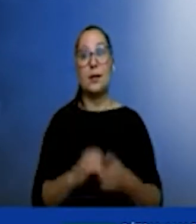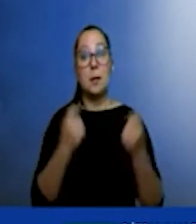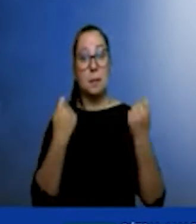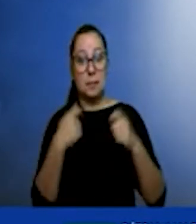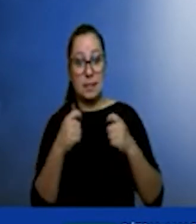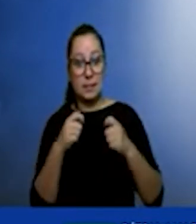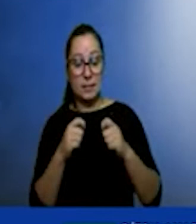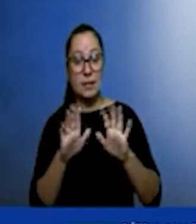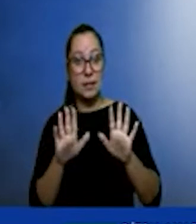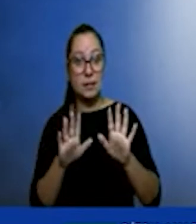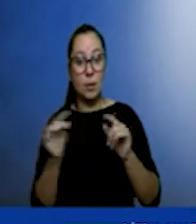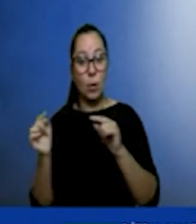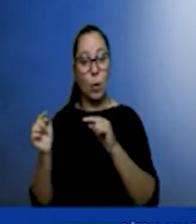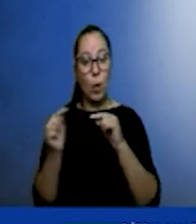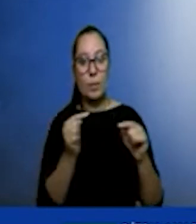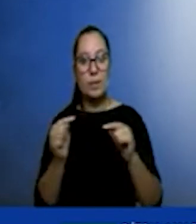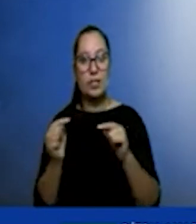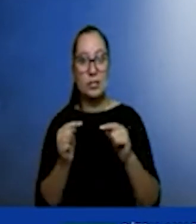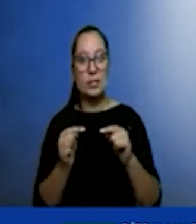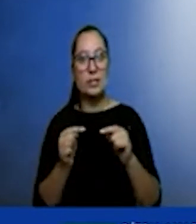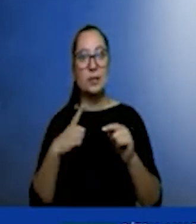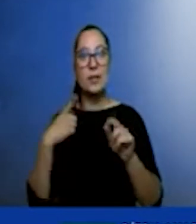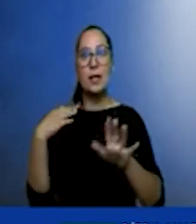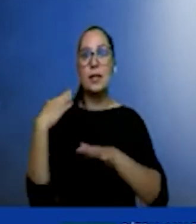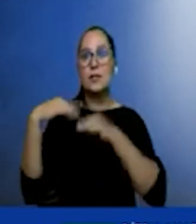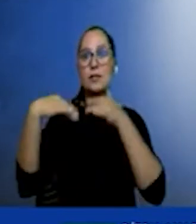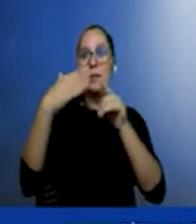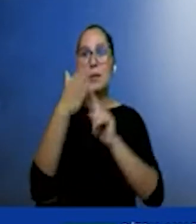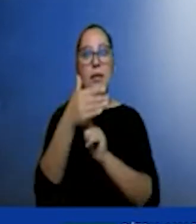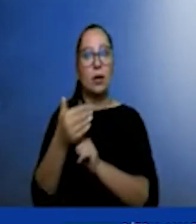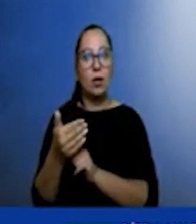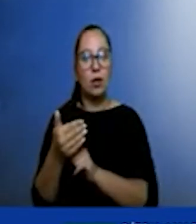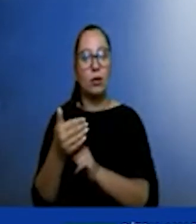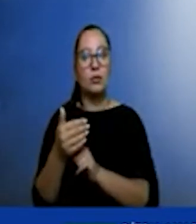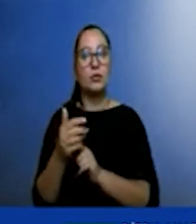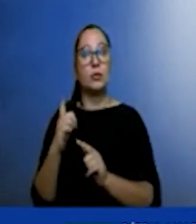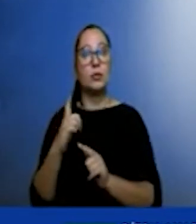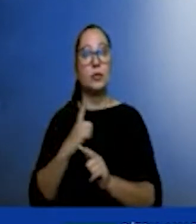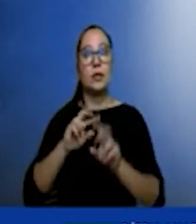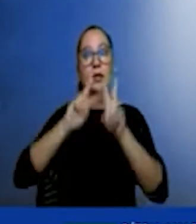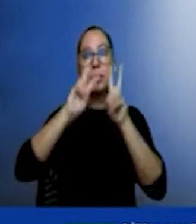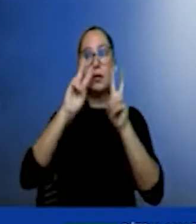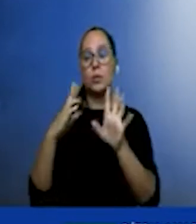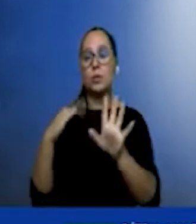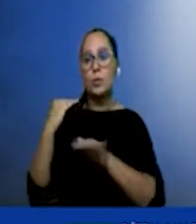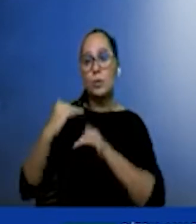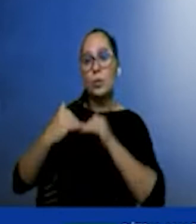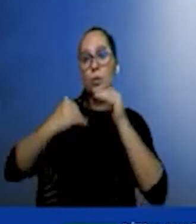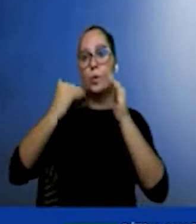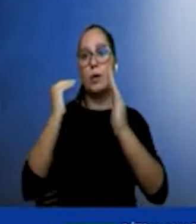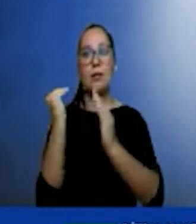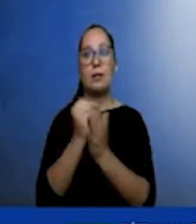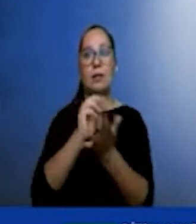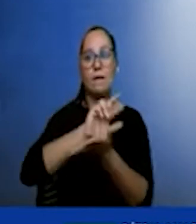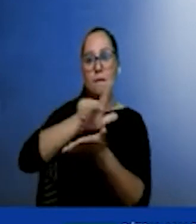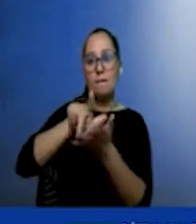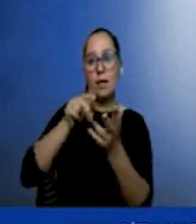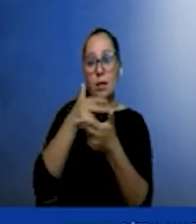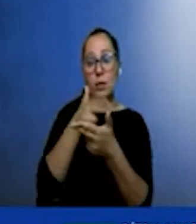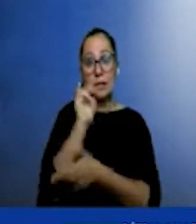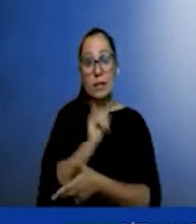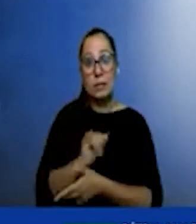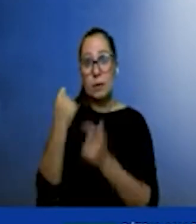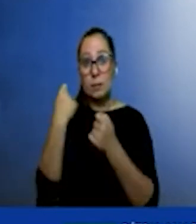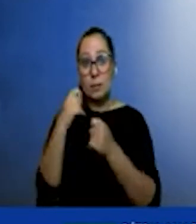ser competitivo tem um desenvolvimento tecnológico, tem uma questão de escalabilidade, tem uma série de coisas importantes que precisam